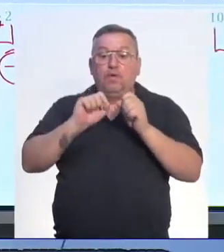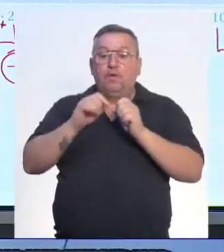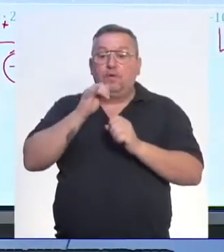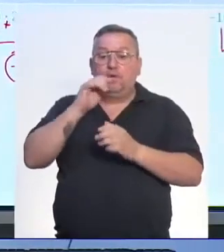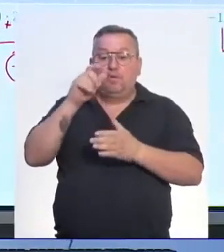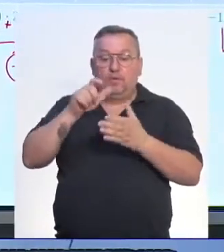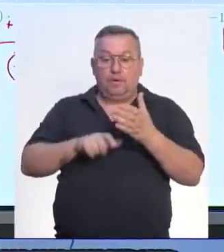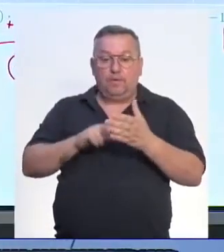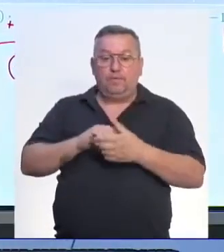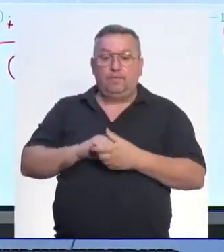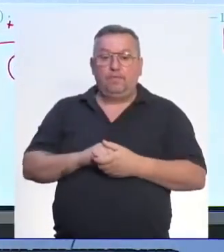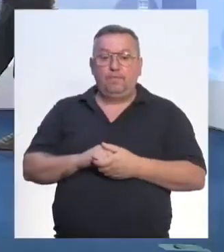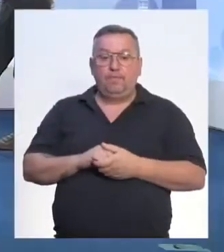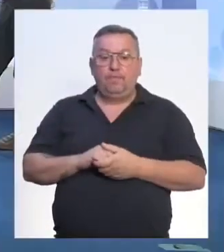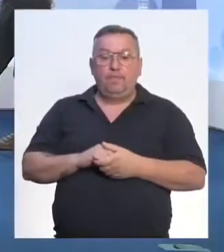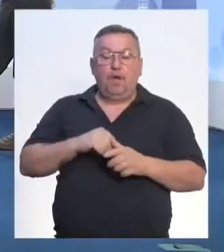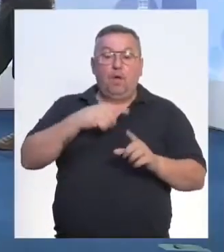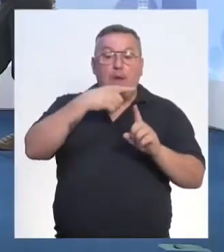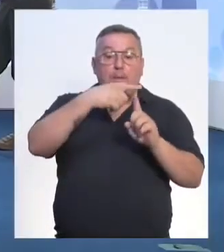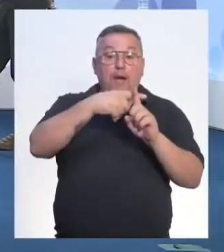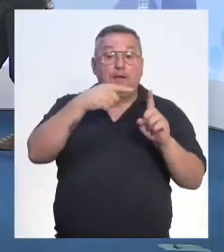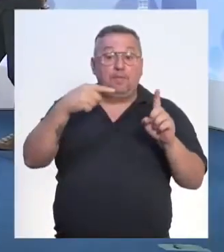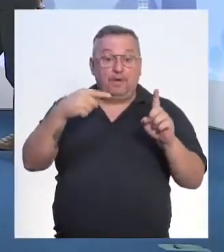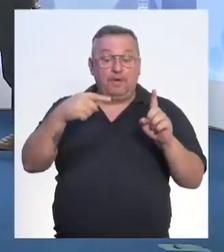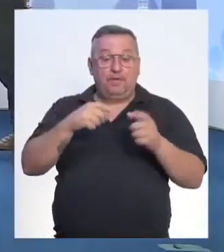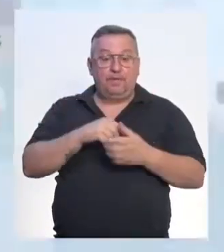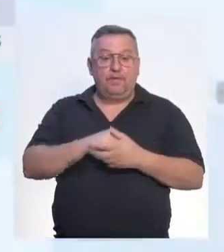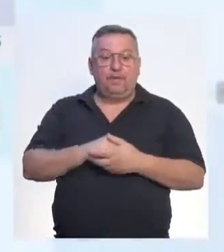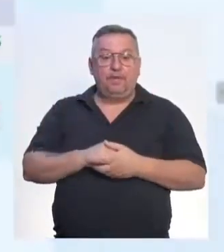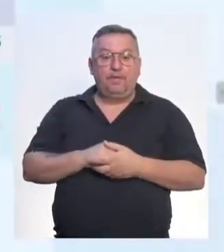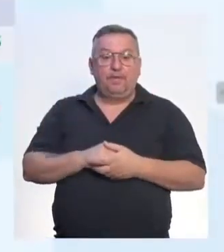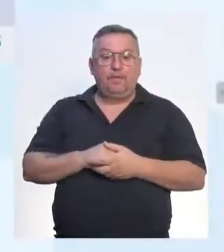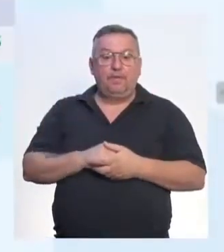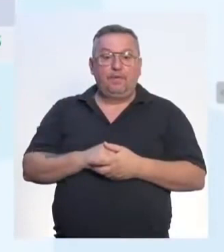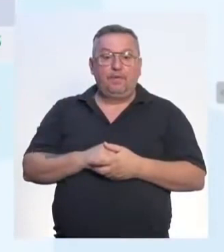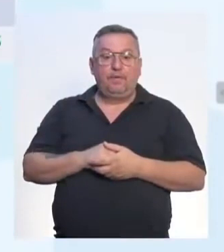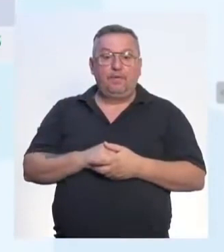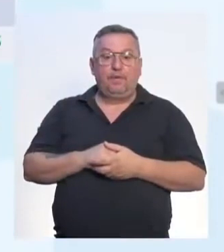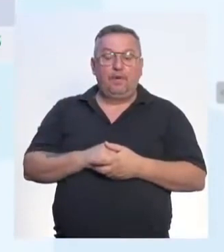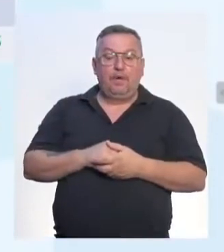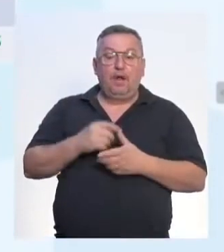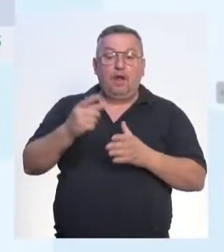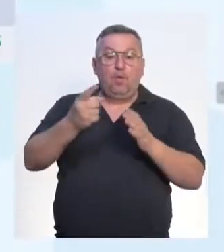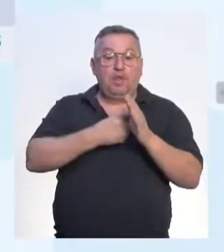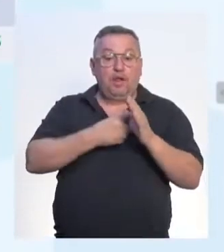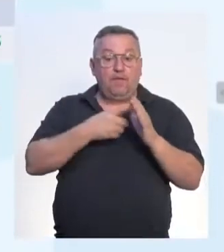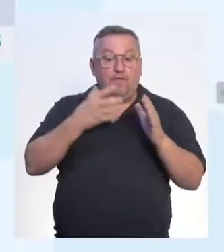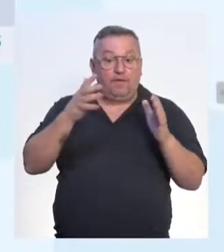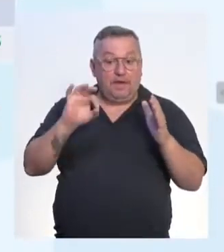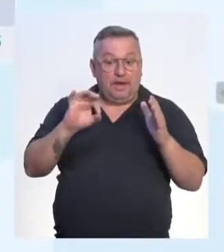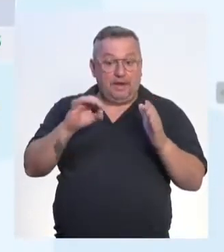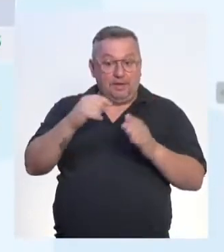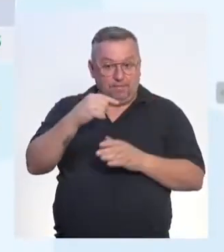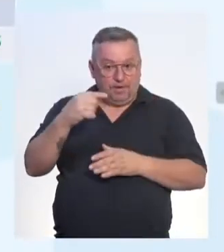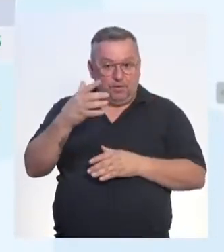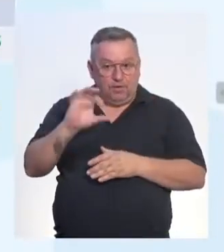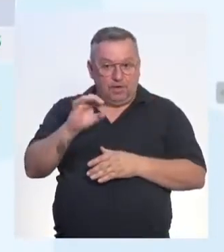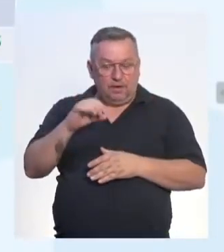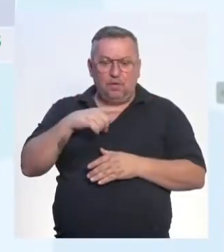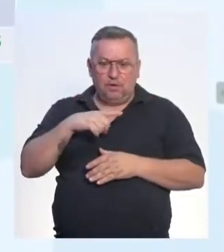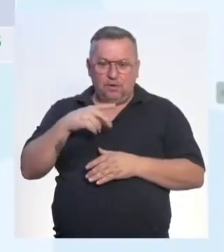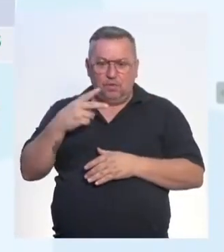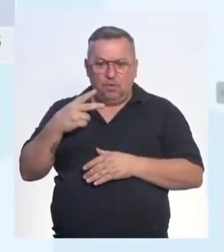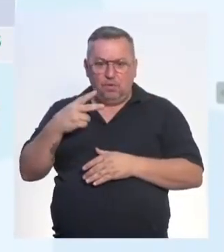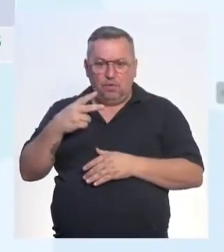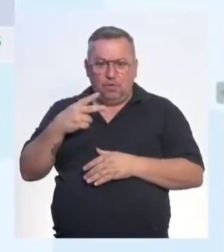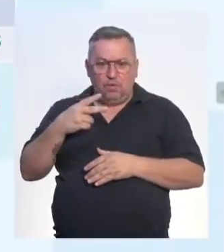modelo. Aí eu vou para a adição e para a subtração. A adição é mais fácil. Eu devo 10 e eu tenho 2,